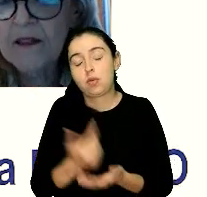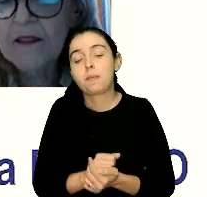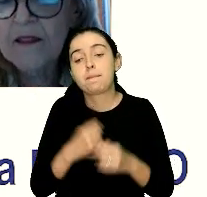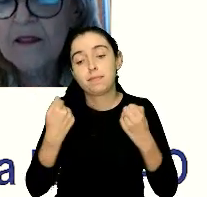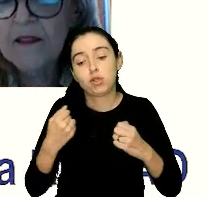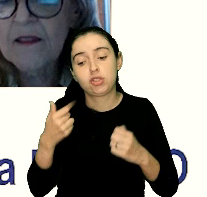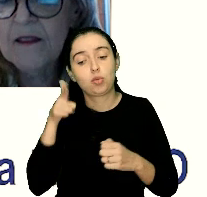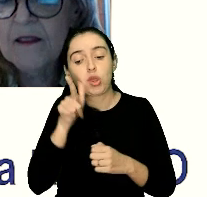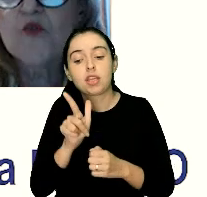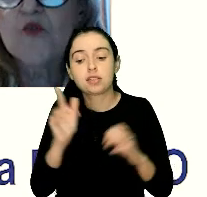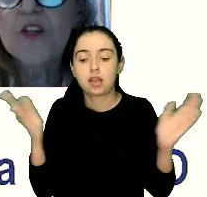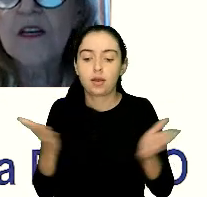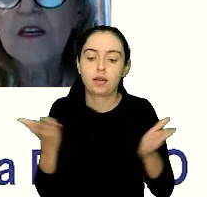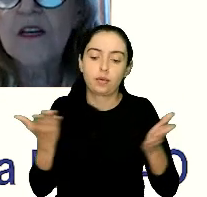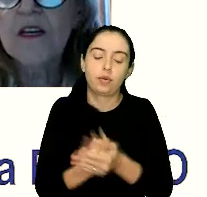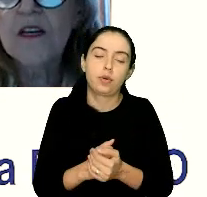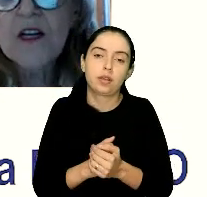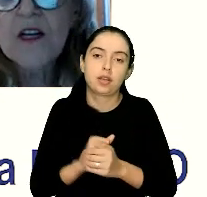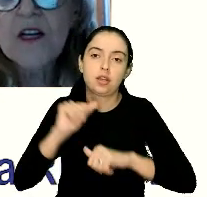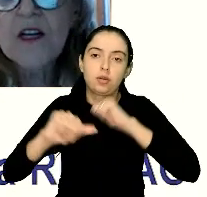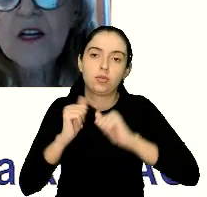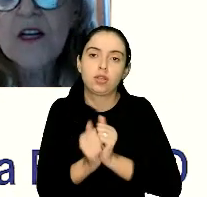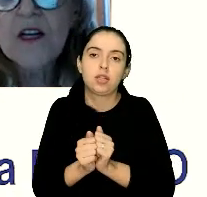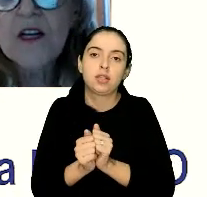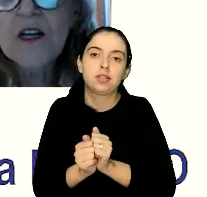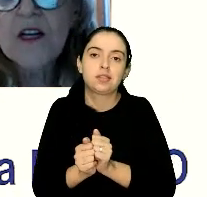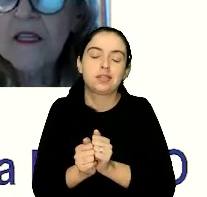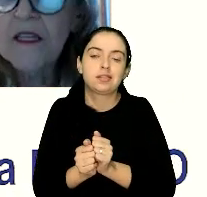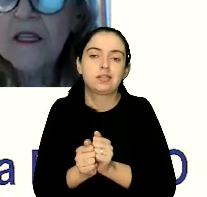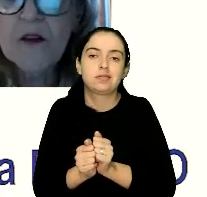até agora, né, nessa mudança de rotina. A gente